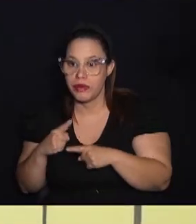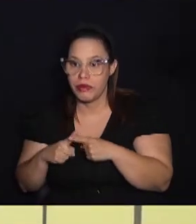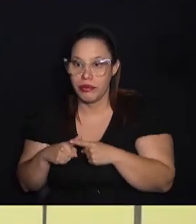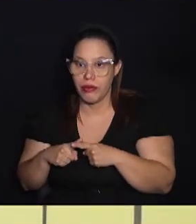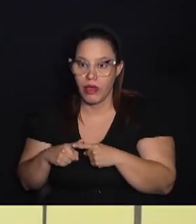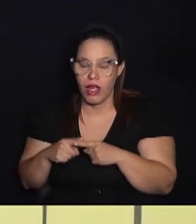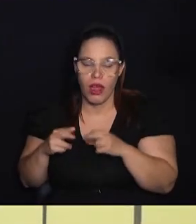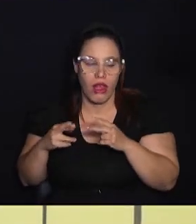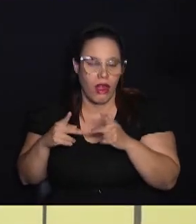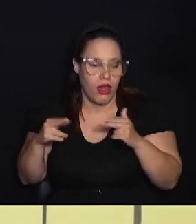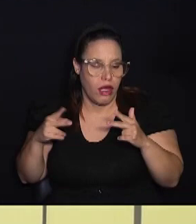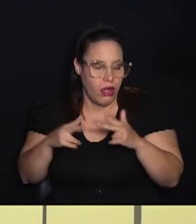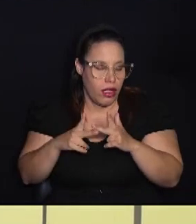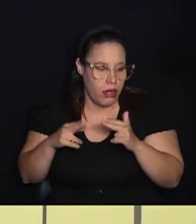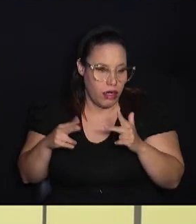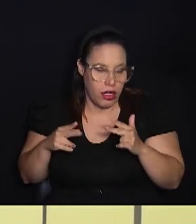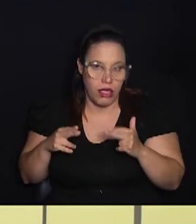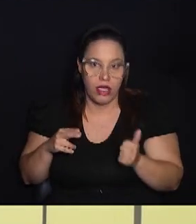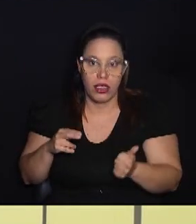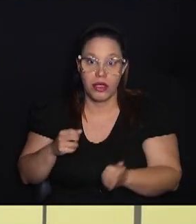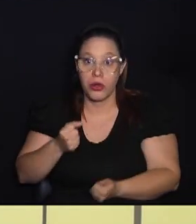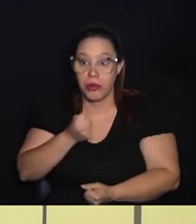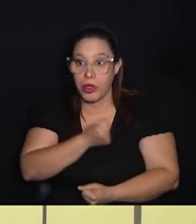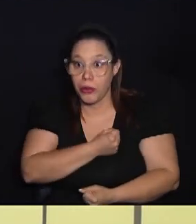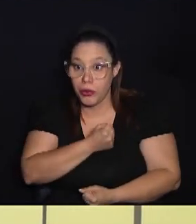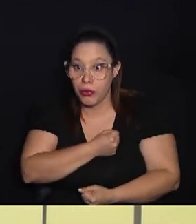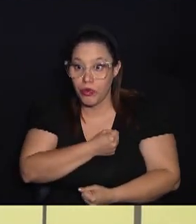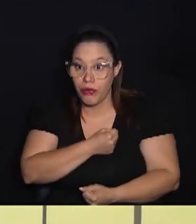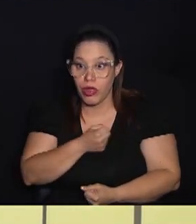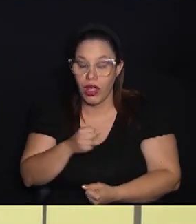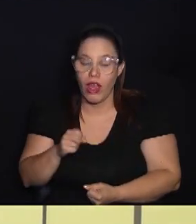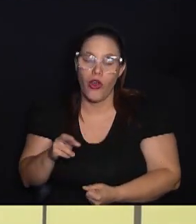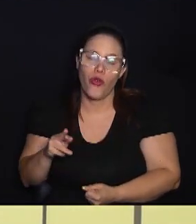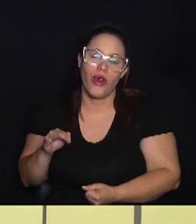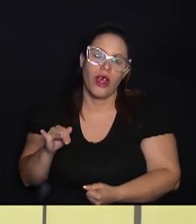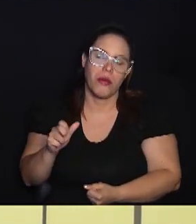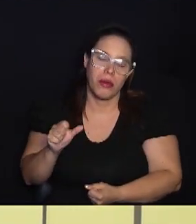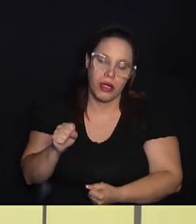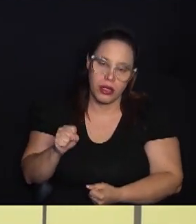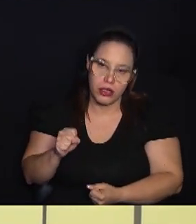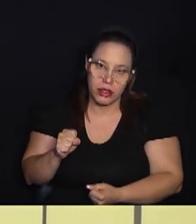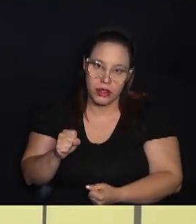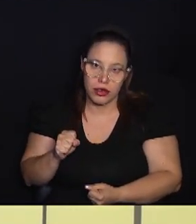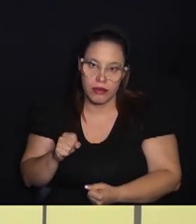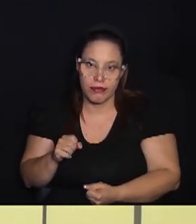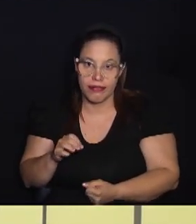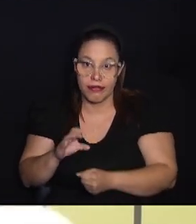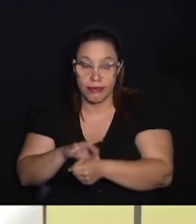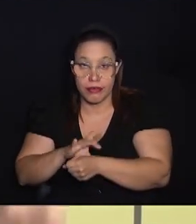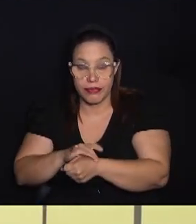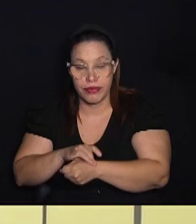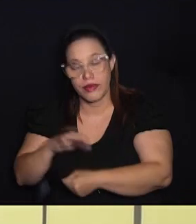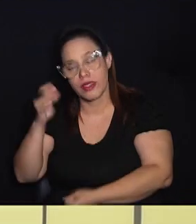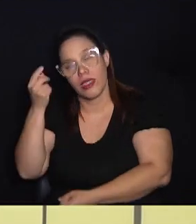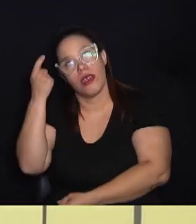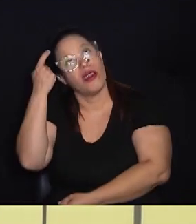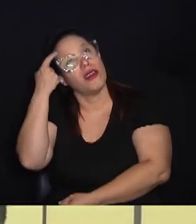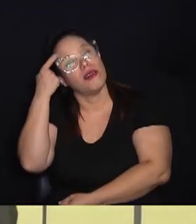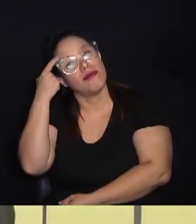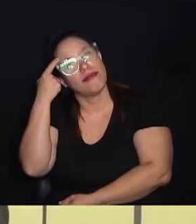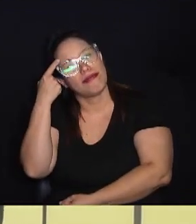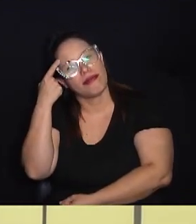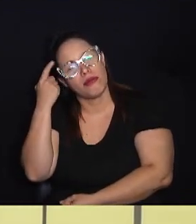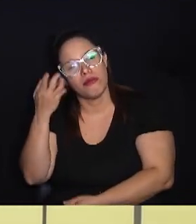inúmeras ferramentas e essas ferramentas elas são eh ferramentas físicas são ferramentas de eh mentais são ferramentas que você